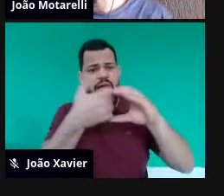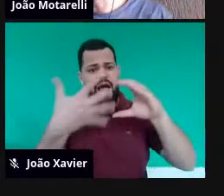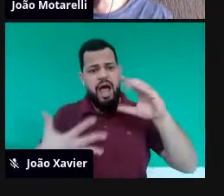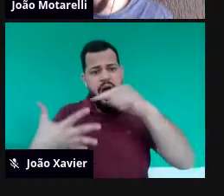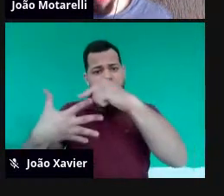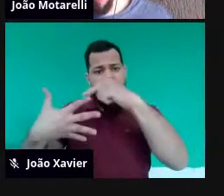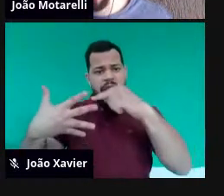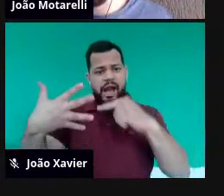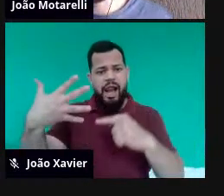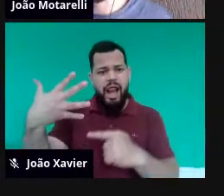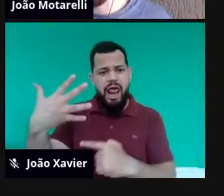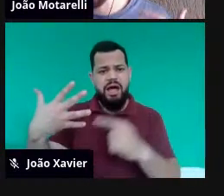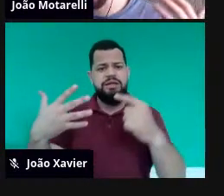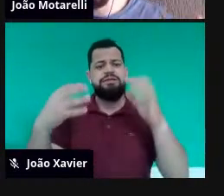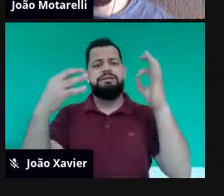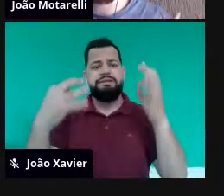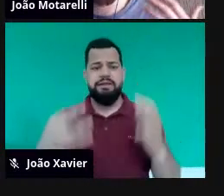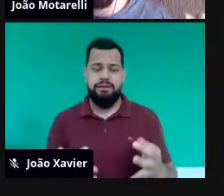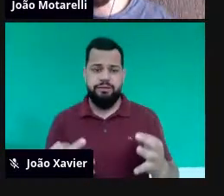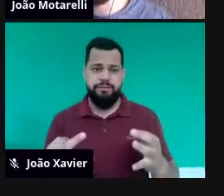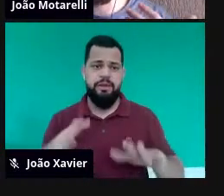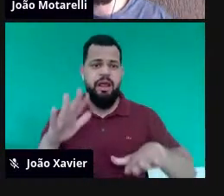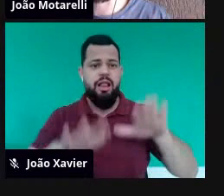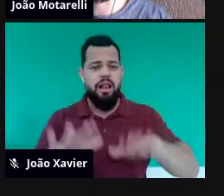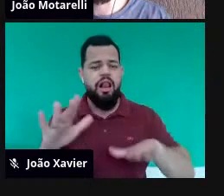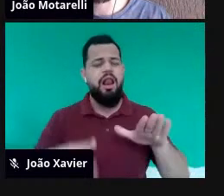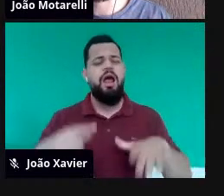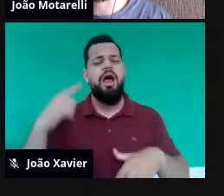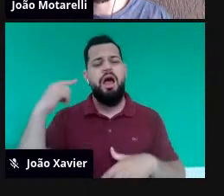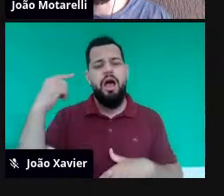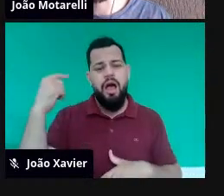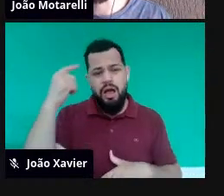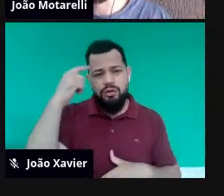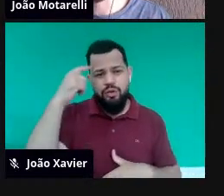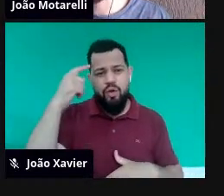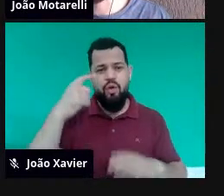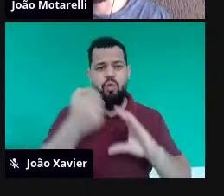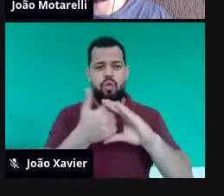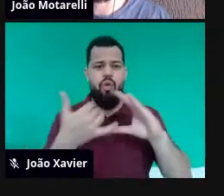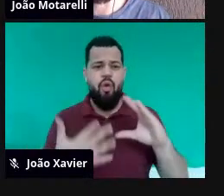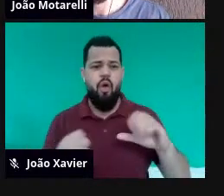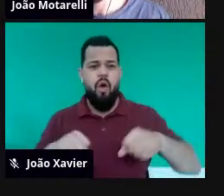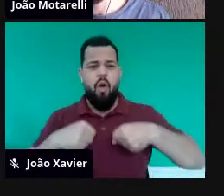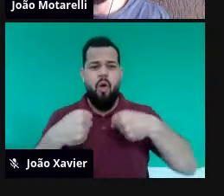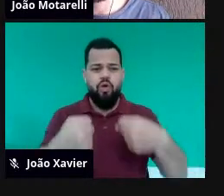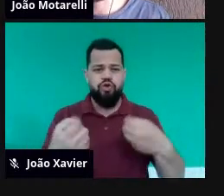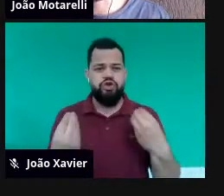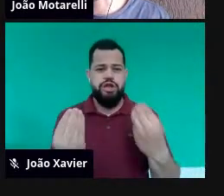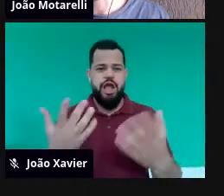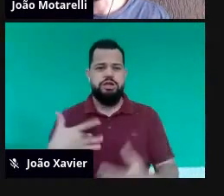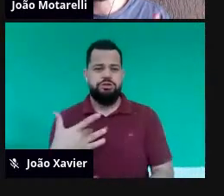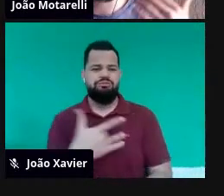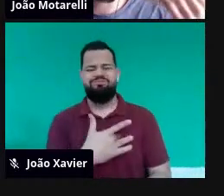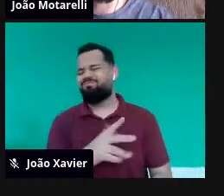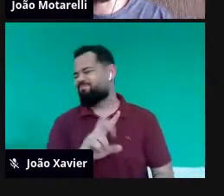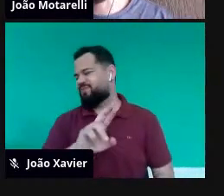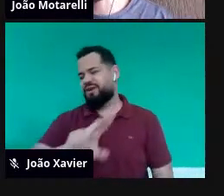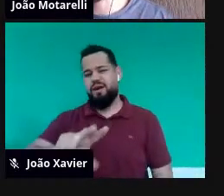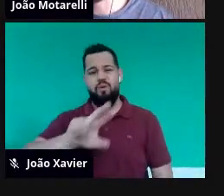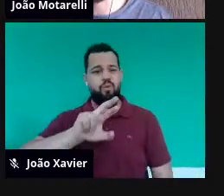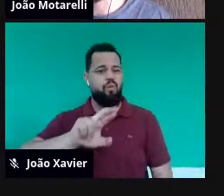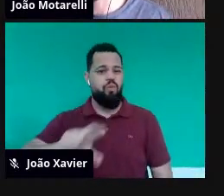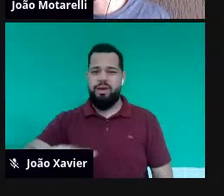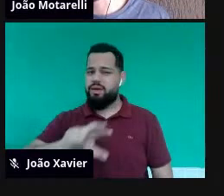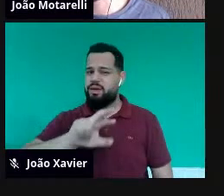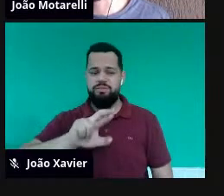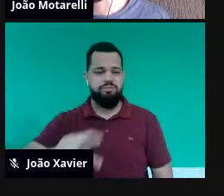esforço, para qualquer coisa que a gente faça, achando que esforço, sobretudo, vai ser suficiente para garantir a saúde, negativo, ou mesmo a